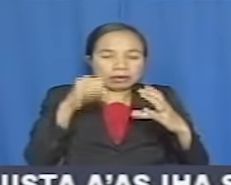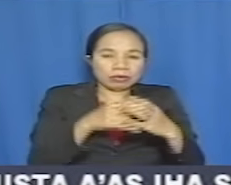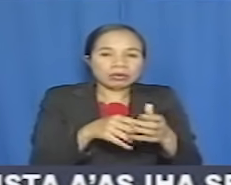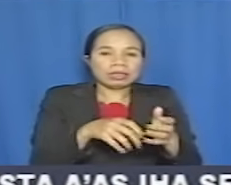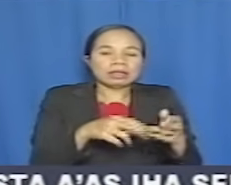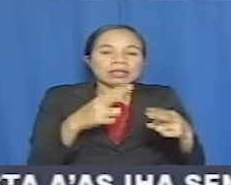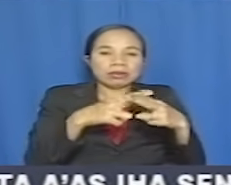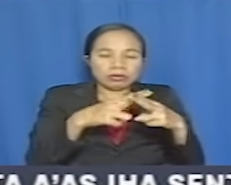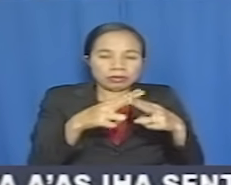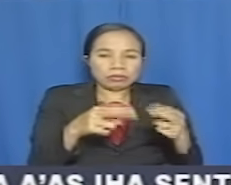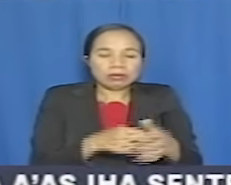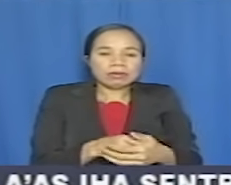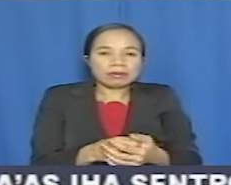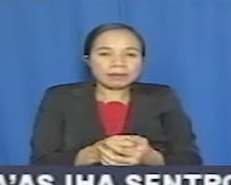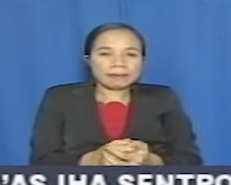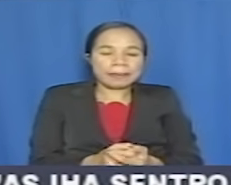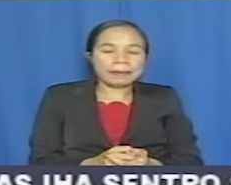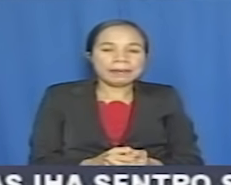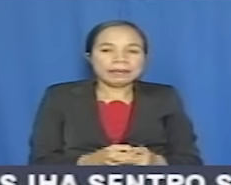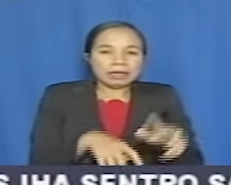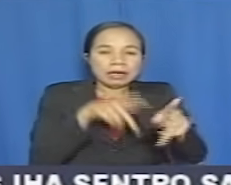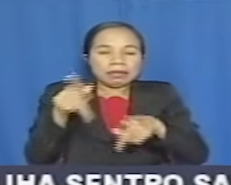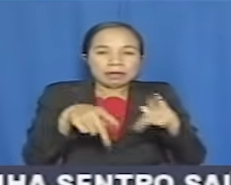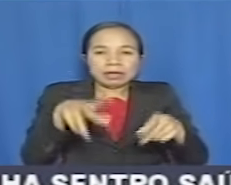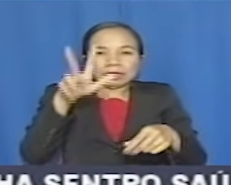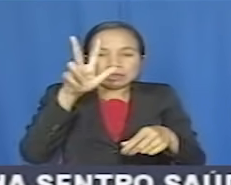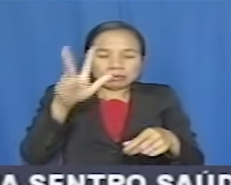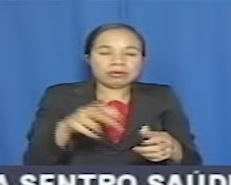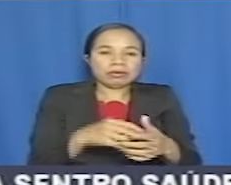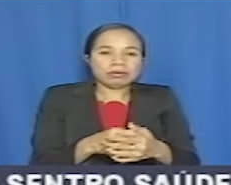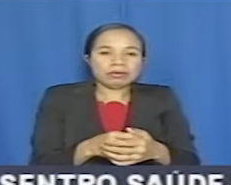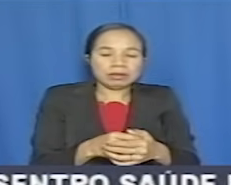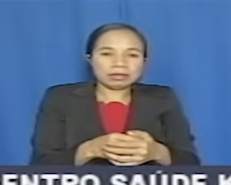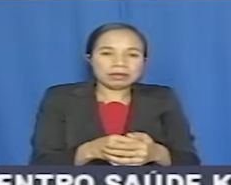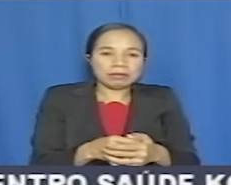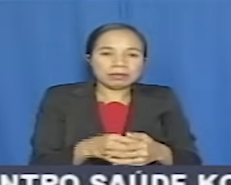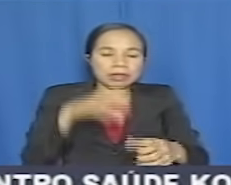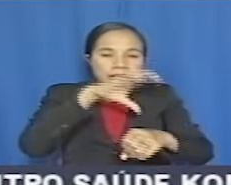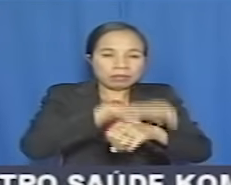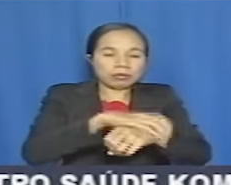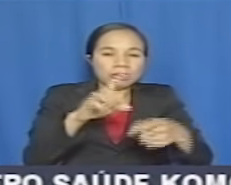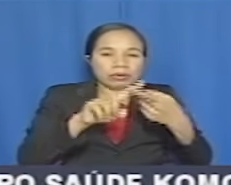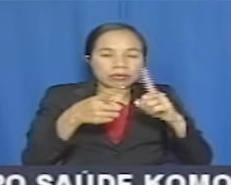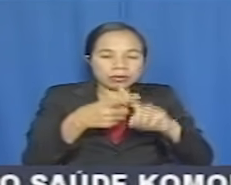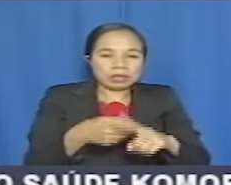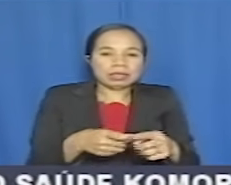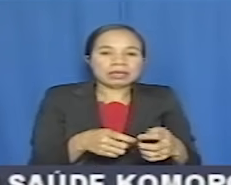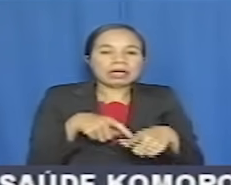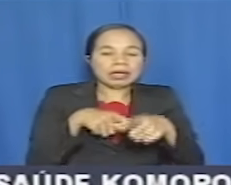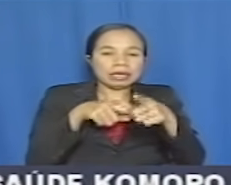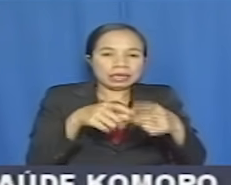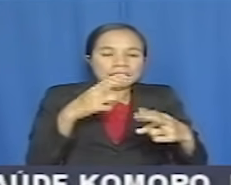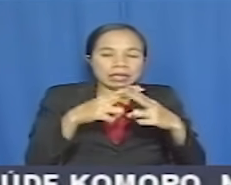tudik. Cangkur ida. Cidadão na intolu nebe captura, honi maluk seluk, halai concentre cidadão